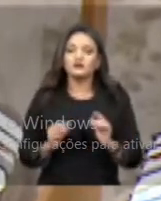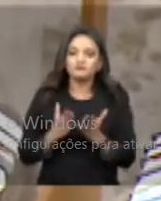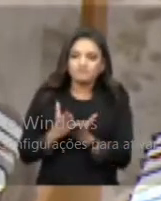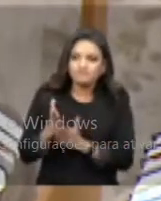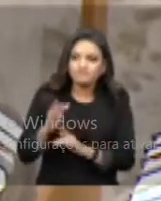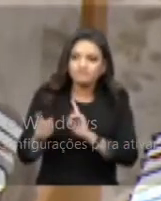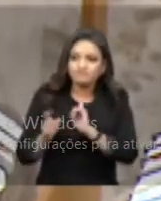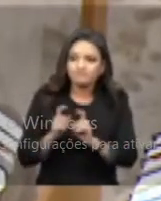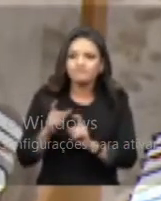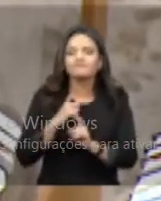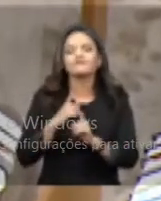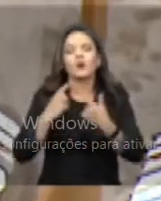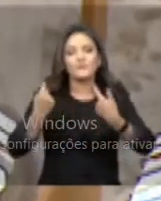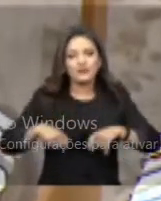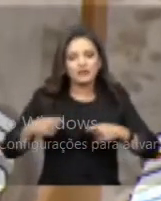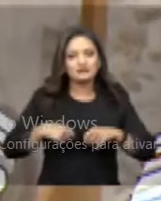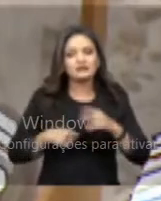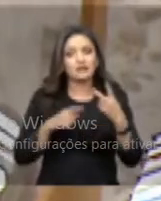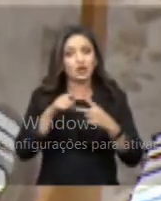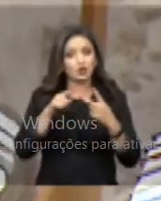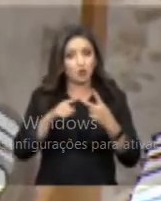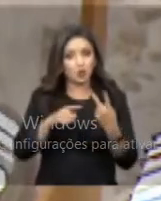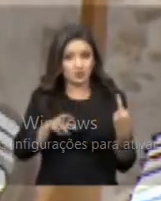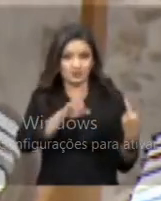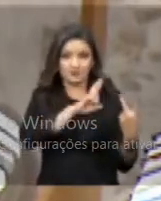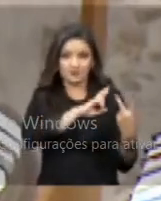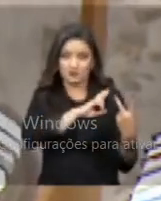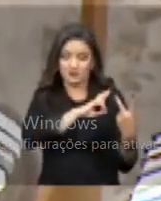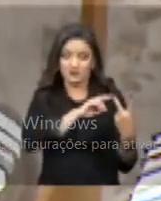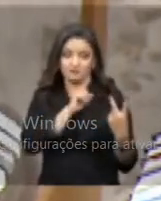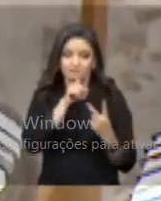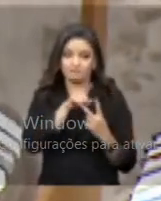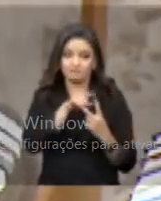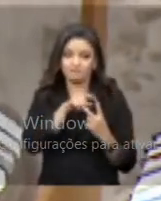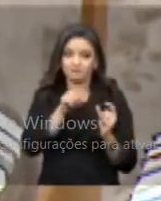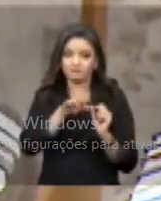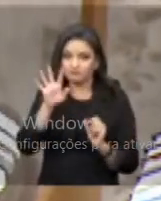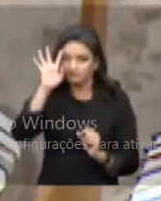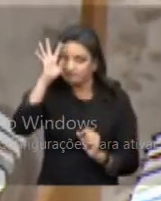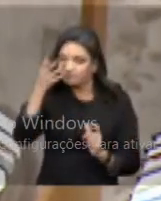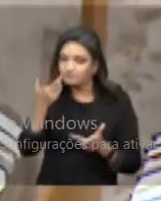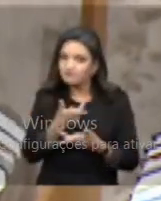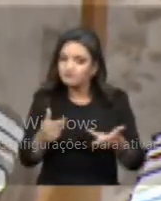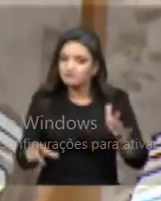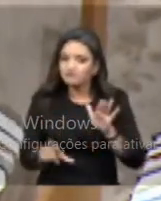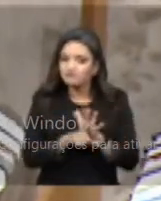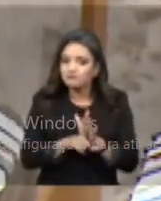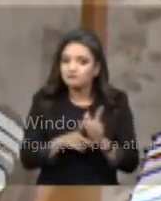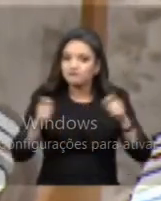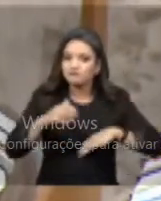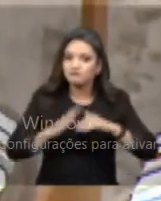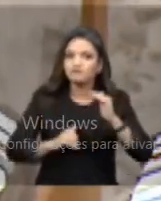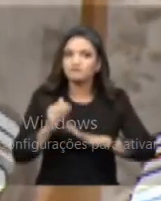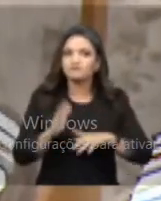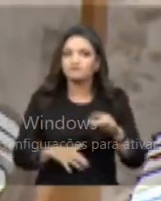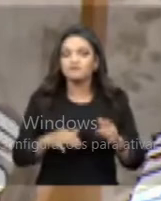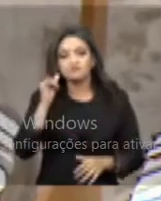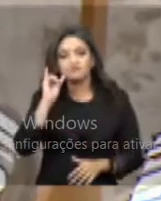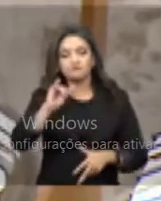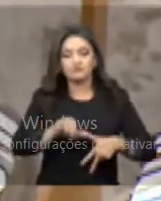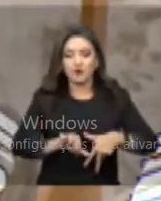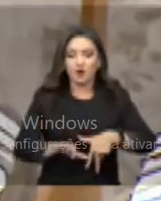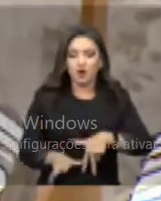uma dupla obrigação. A primeira, instituir medidas eficazes de proteção da probidade e de combate à corrupção. A